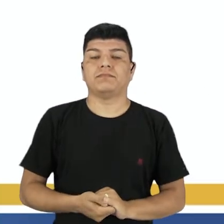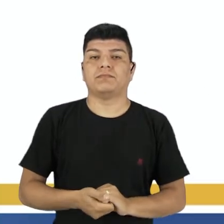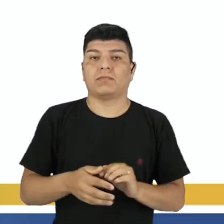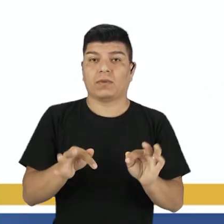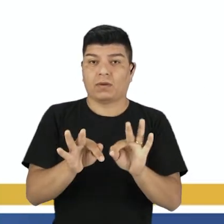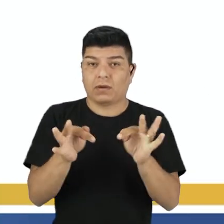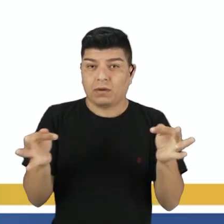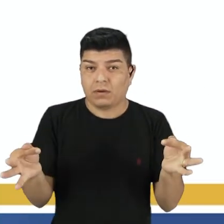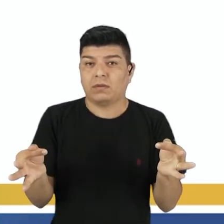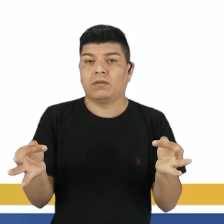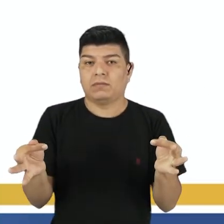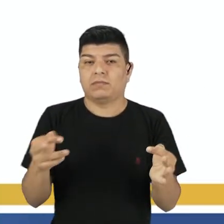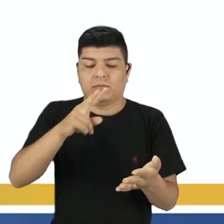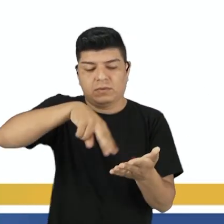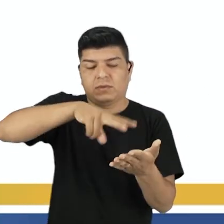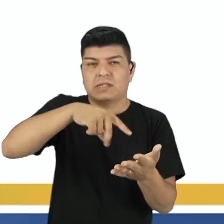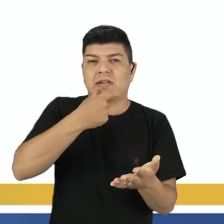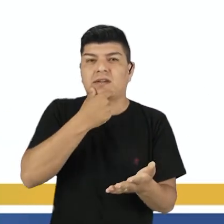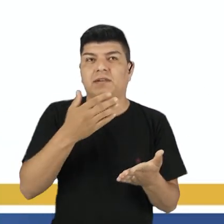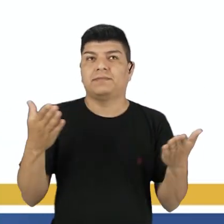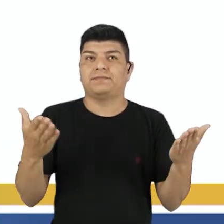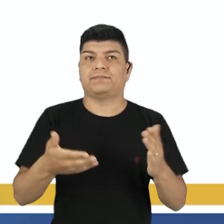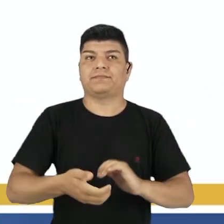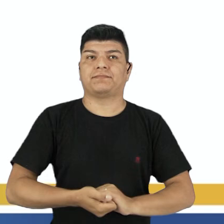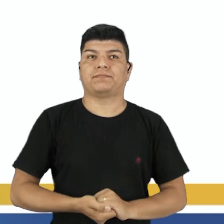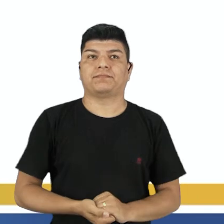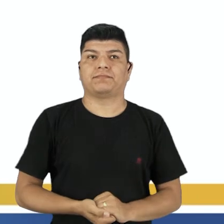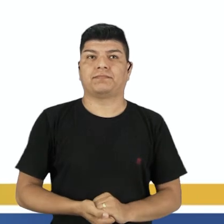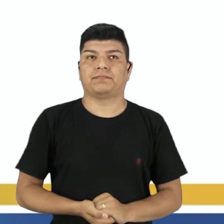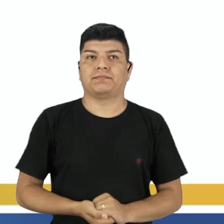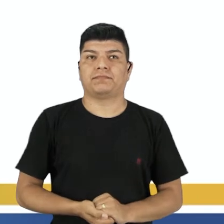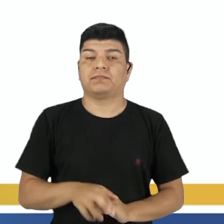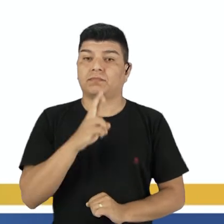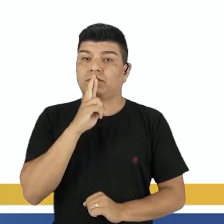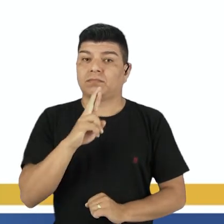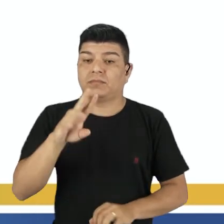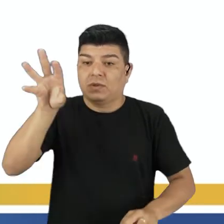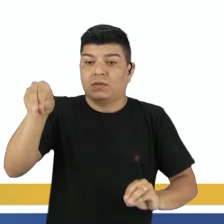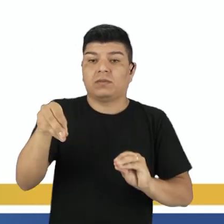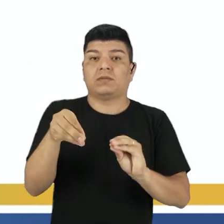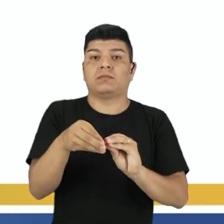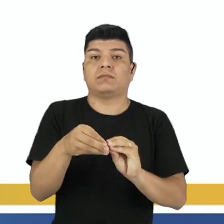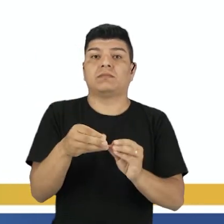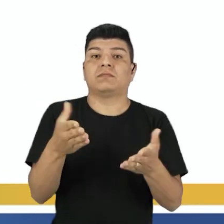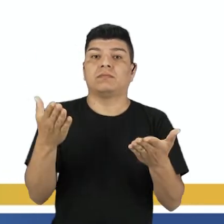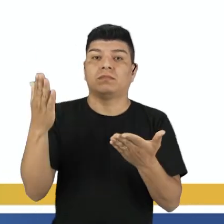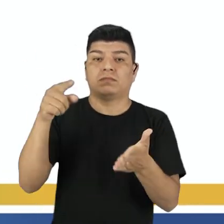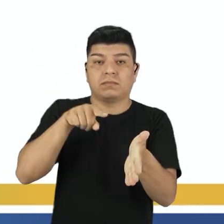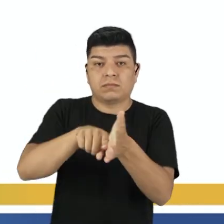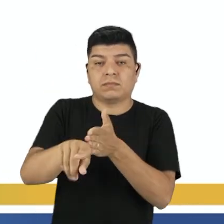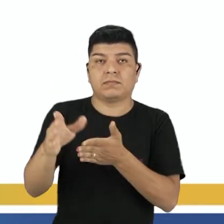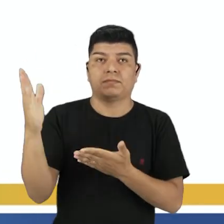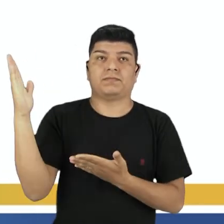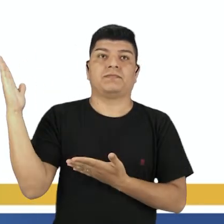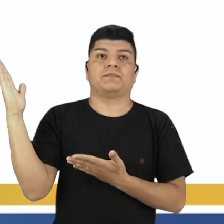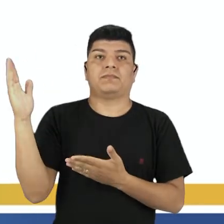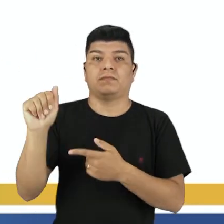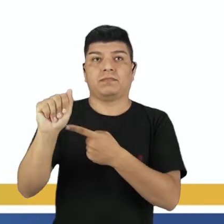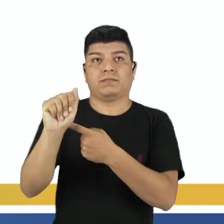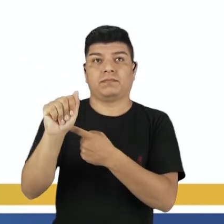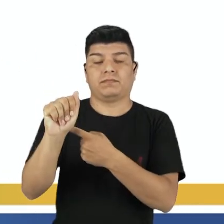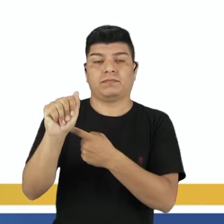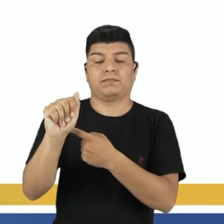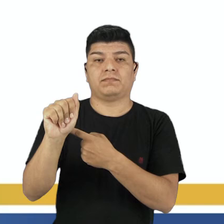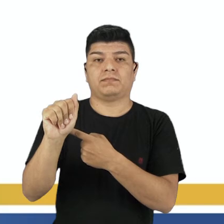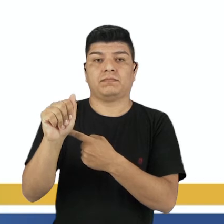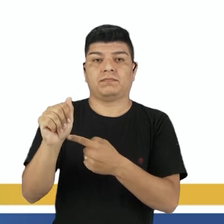Give short answers to the following questions. Dê respostas curtas para as seguintes perguntas. Então na letra A,